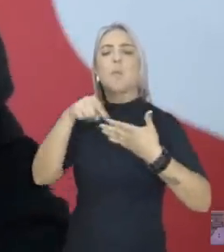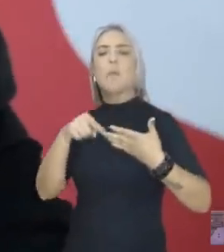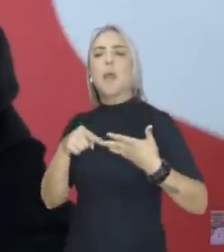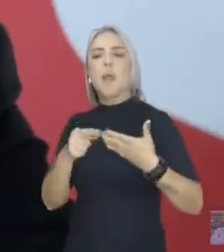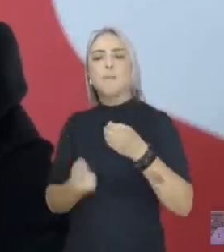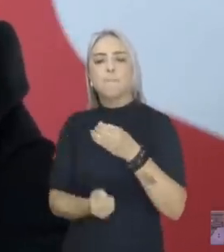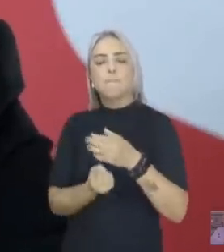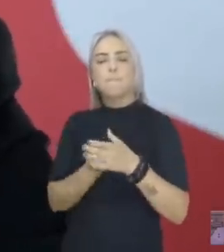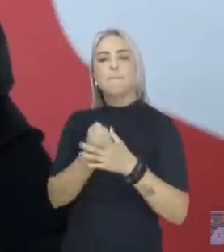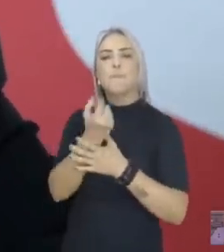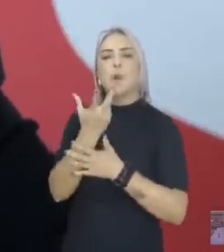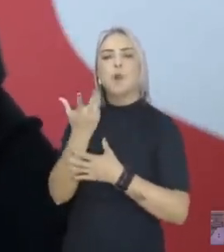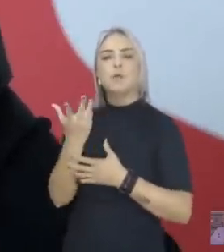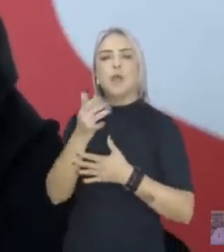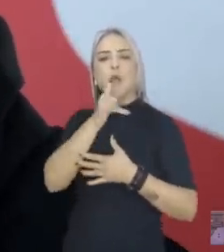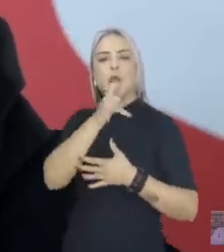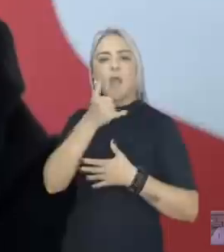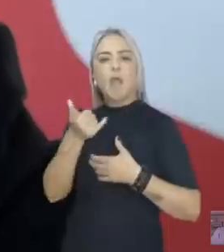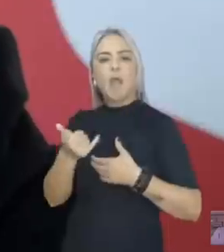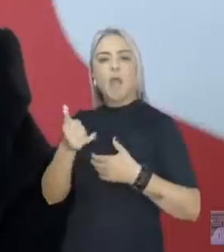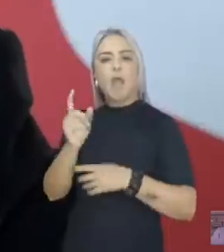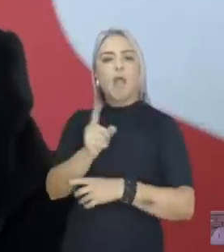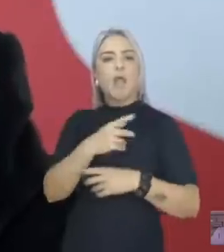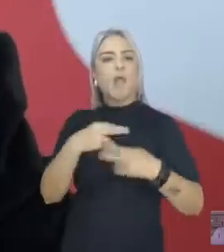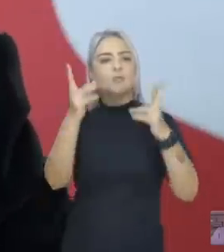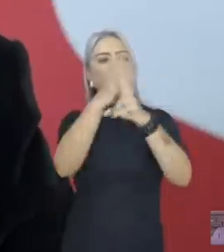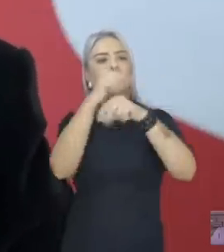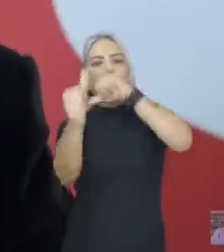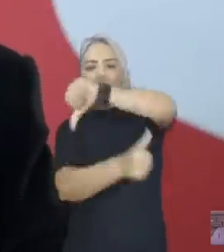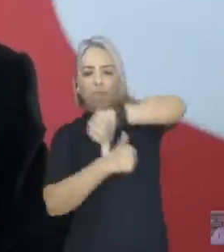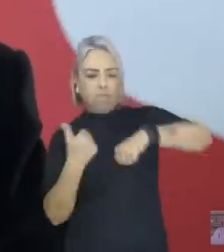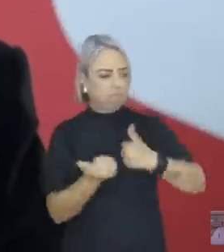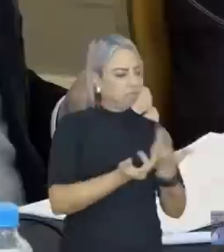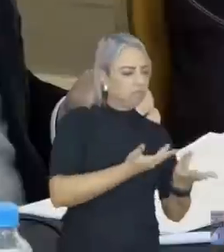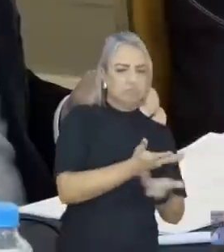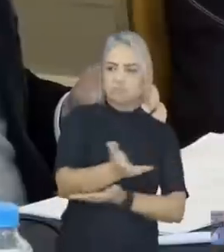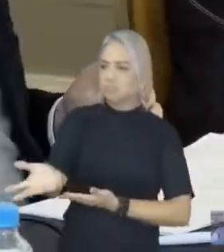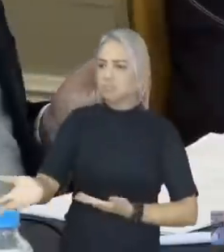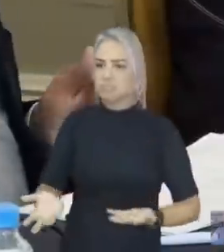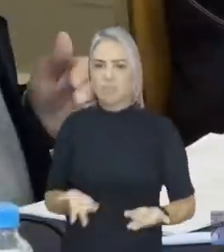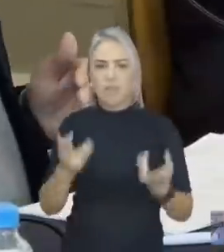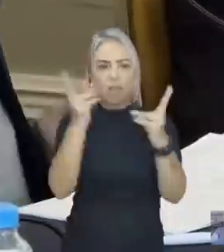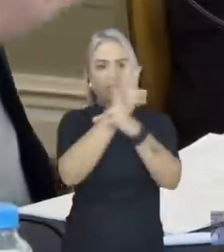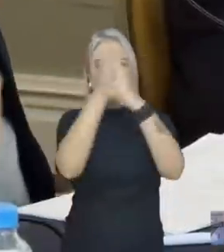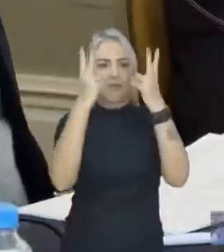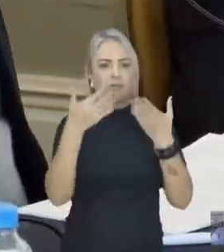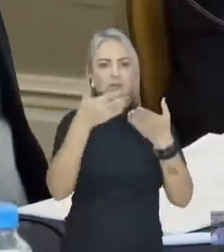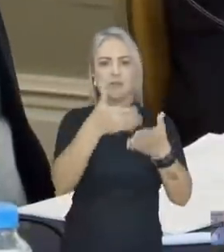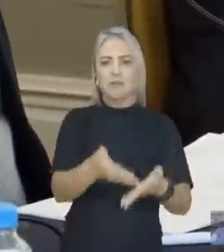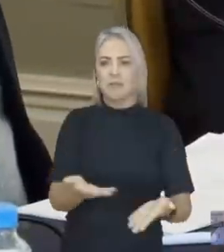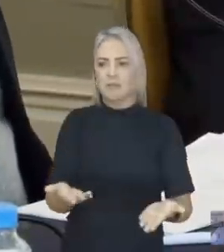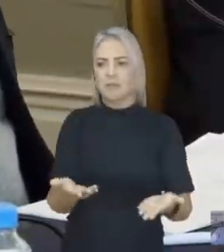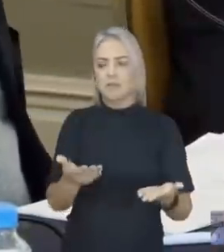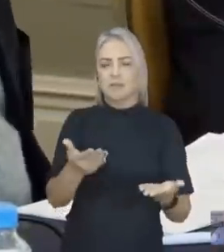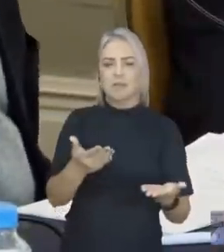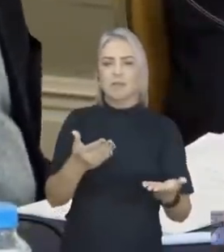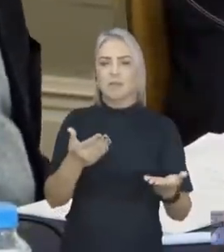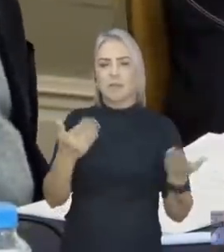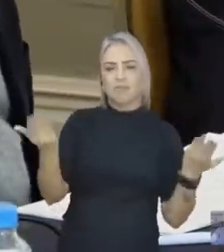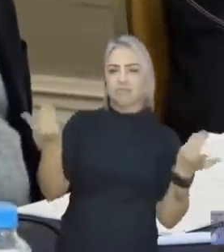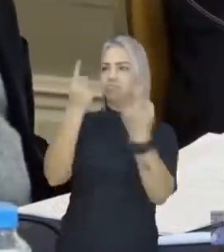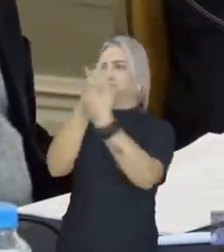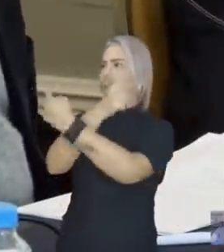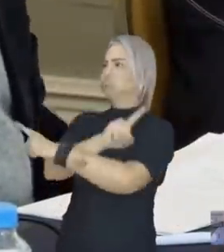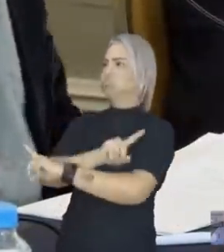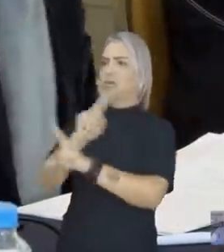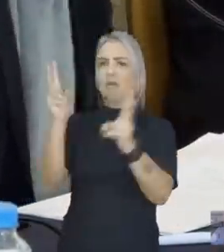energia eólica e depois o vento mudasse de lado. Ou seja, ao invés do vento vir na direção de rodar as pá, ele mudasse de lado. Ou seja,